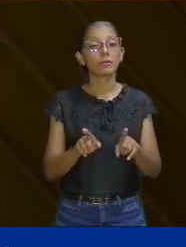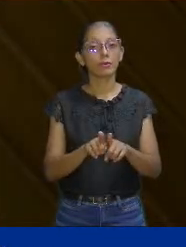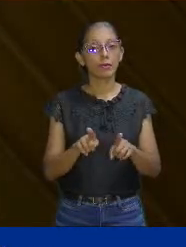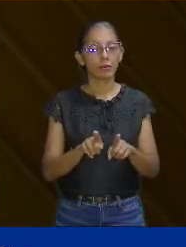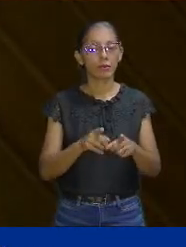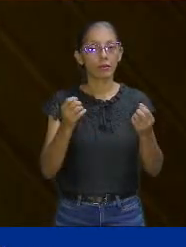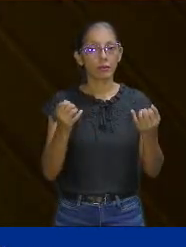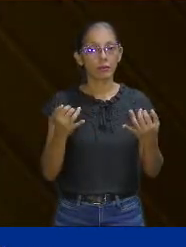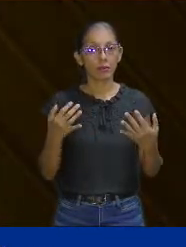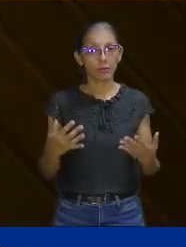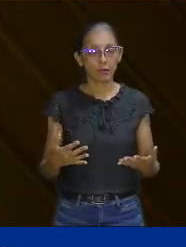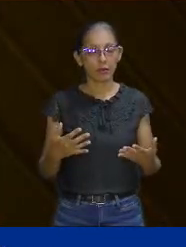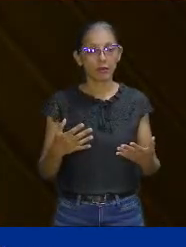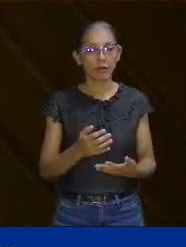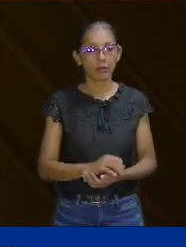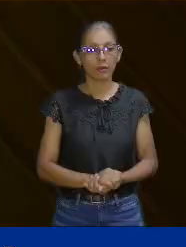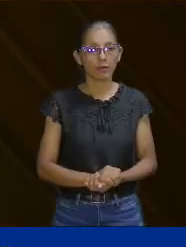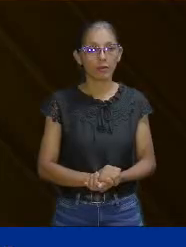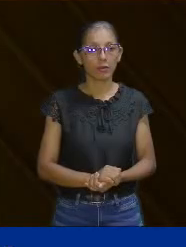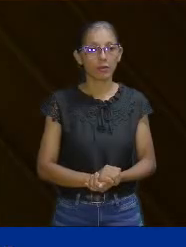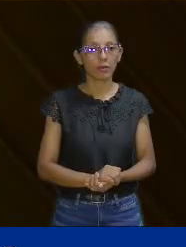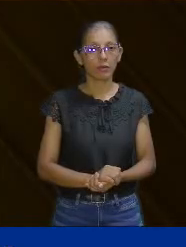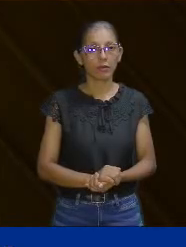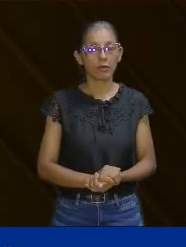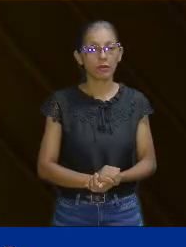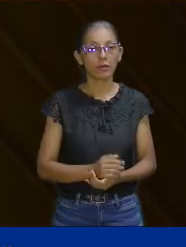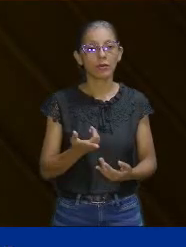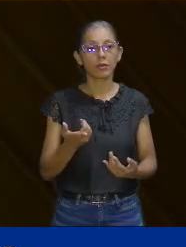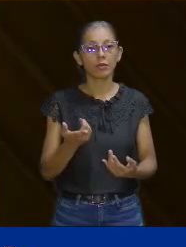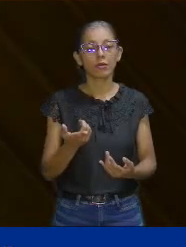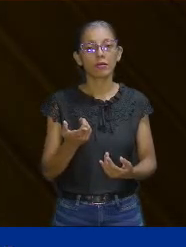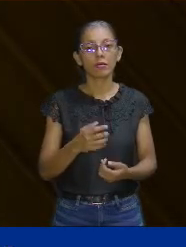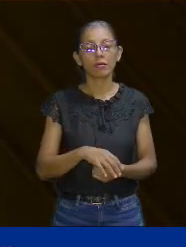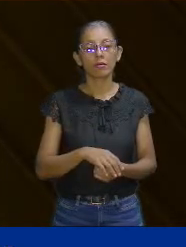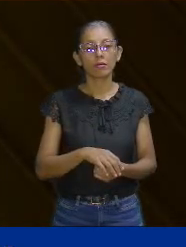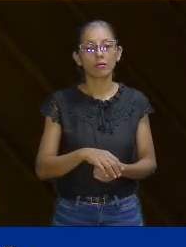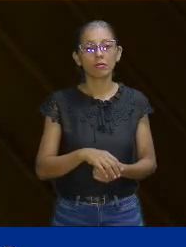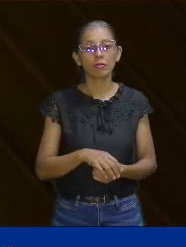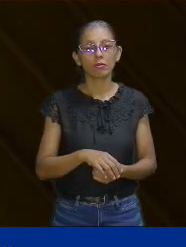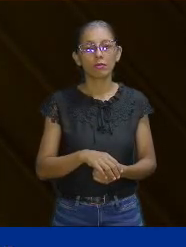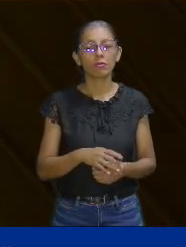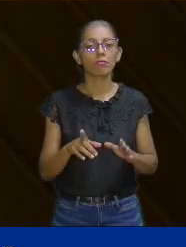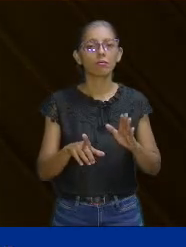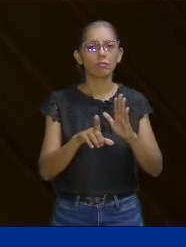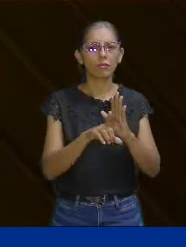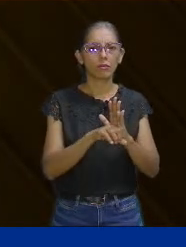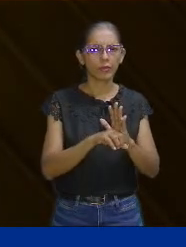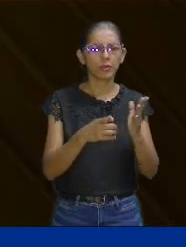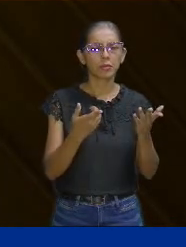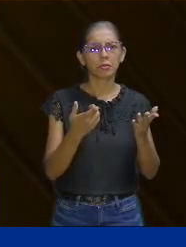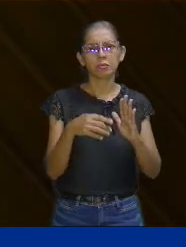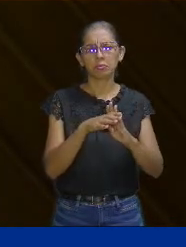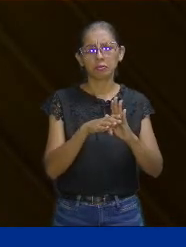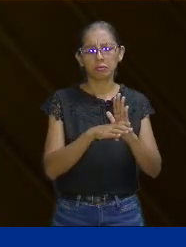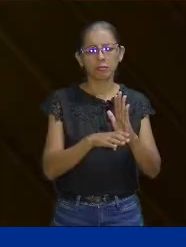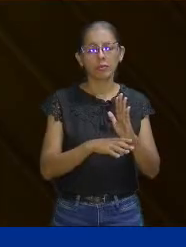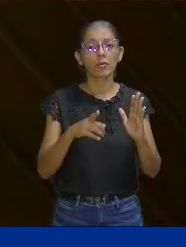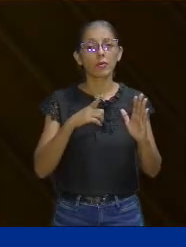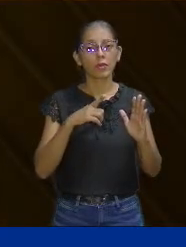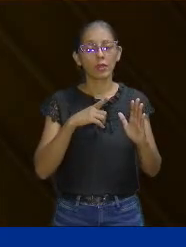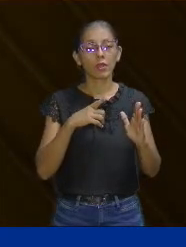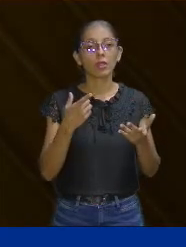da instrução normativa interna da Polícia Federal, a normativa número 11 de 2001